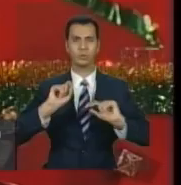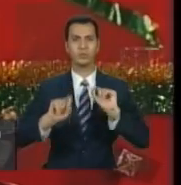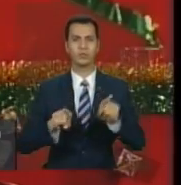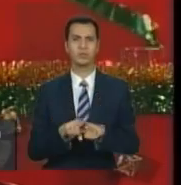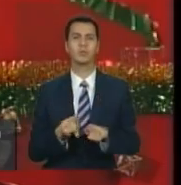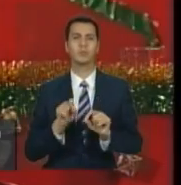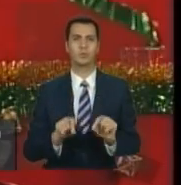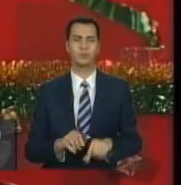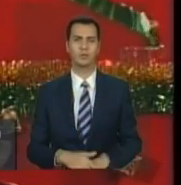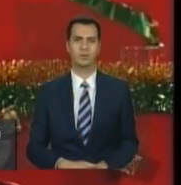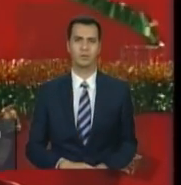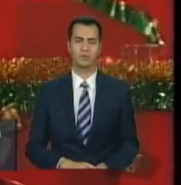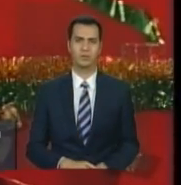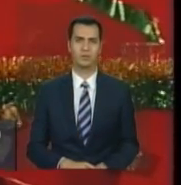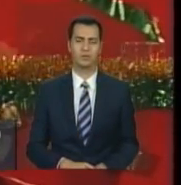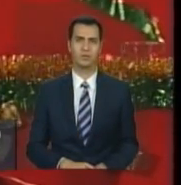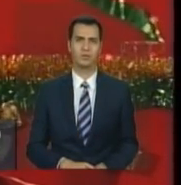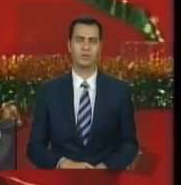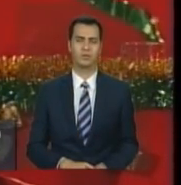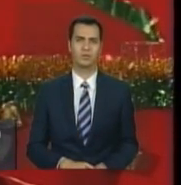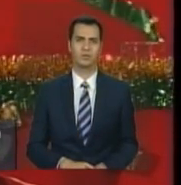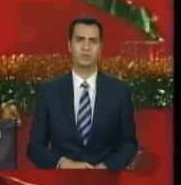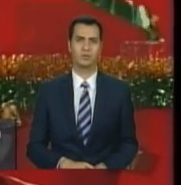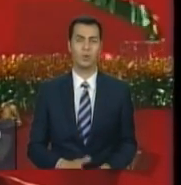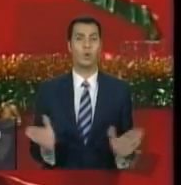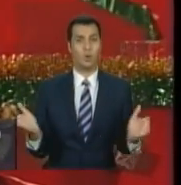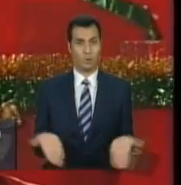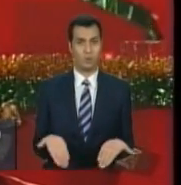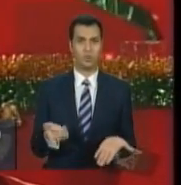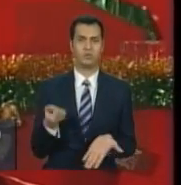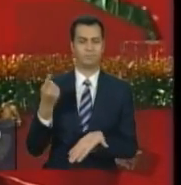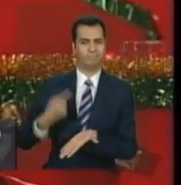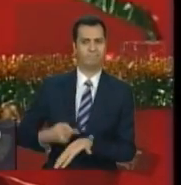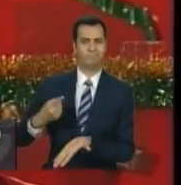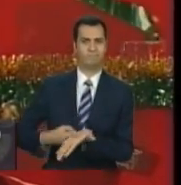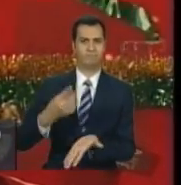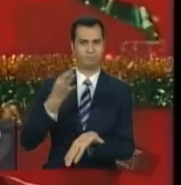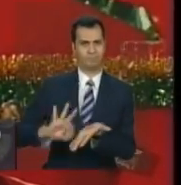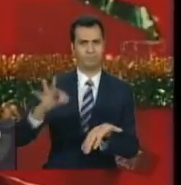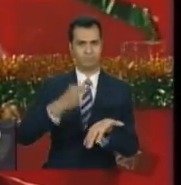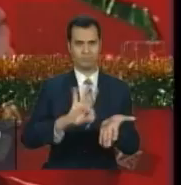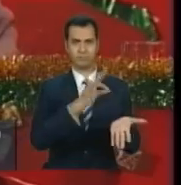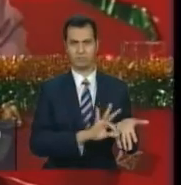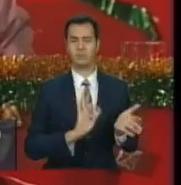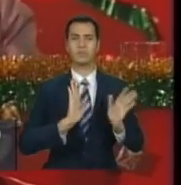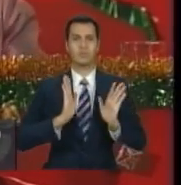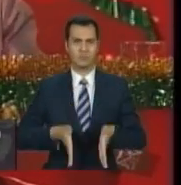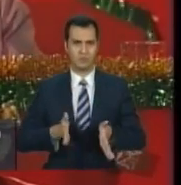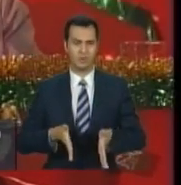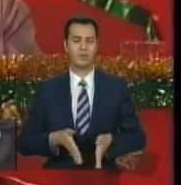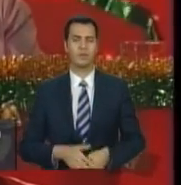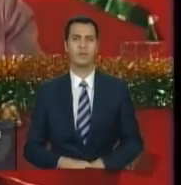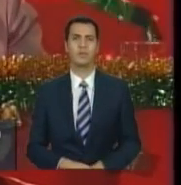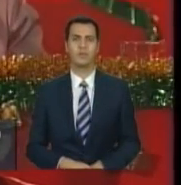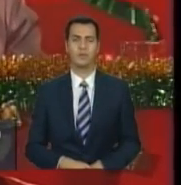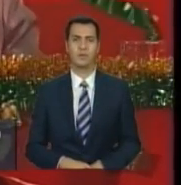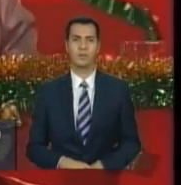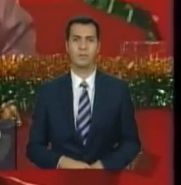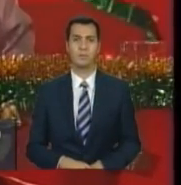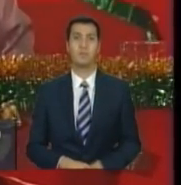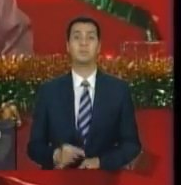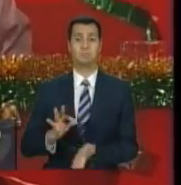que hoje algumas parcerias foram firmadas aqui. E eu acredito que elas são